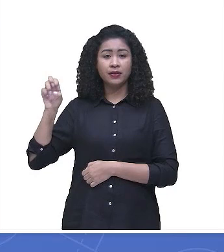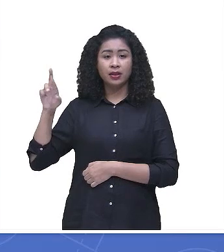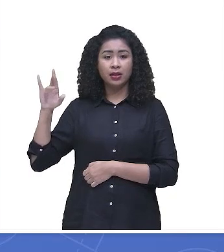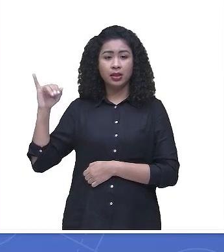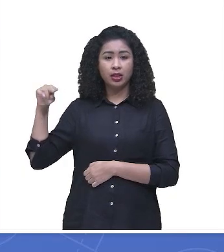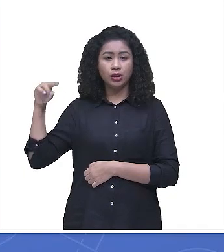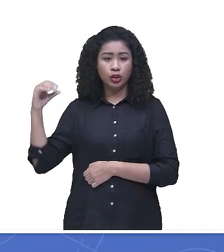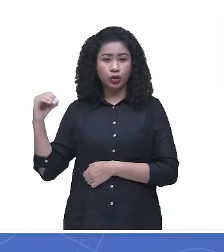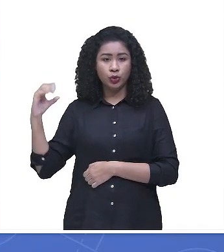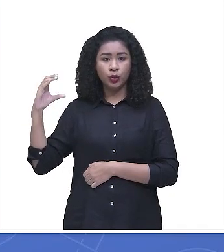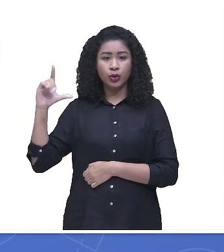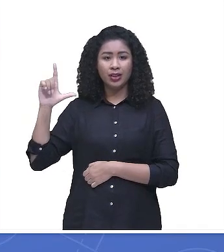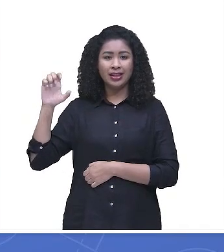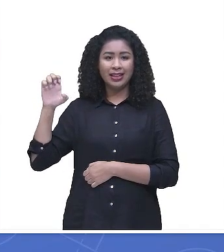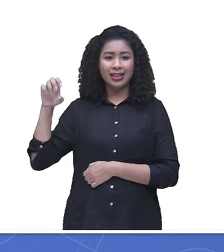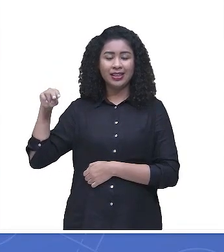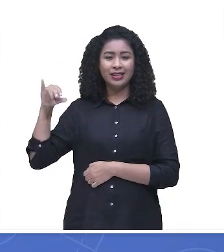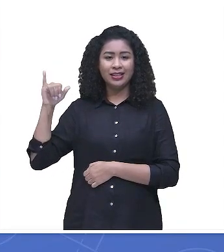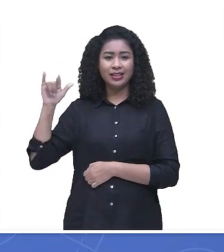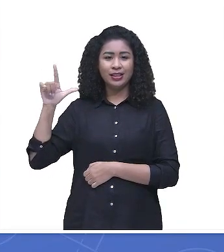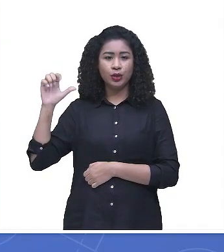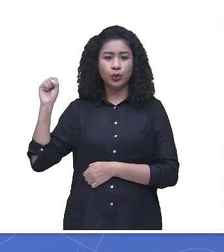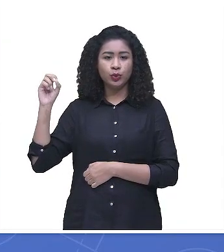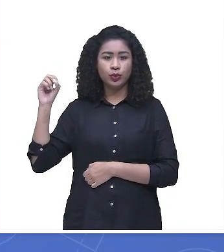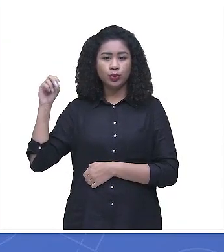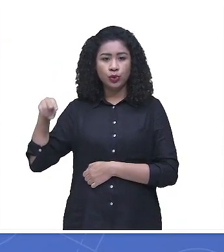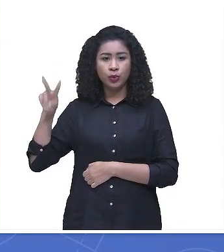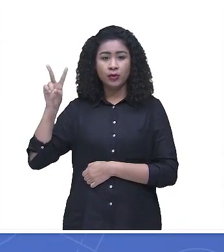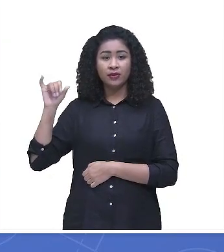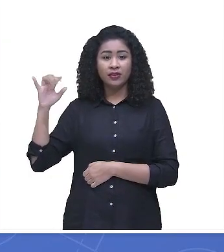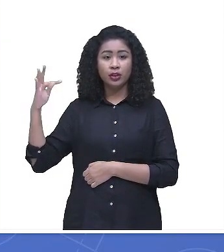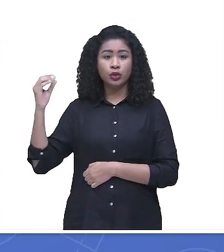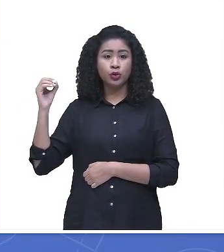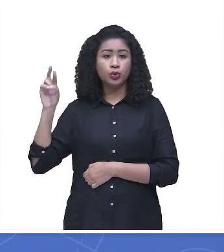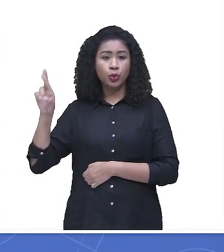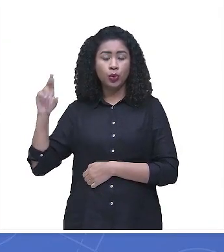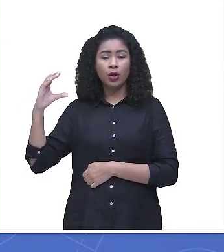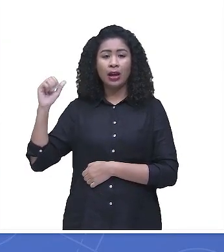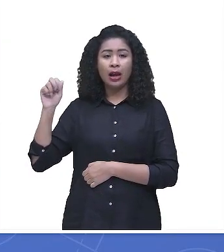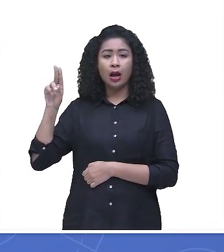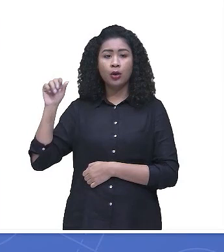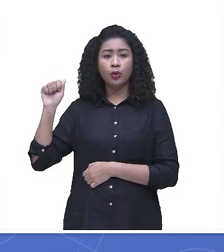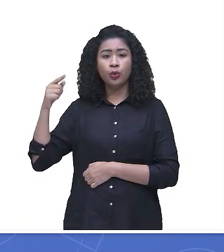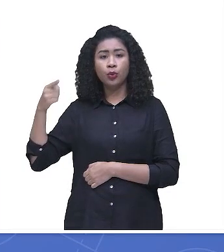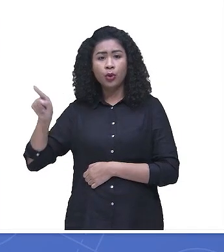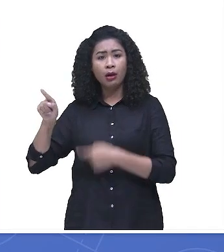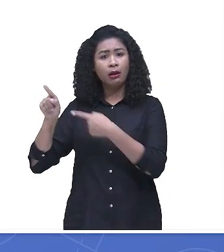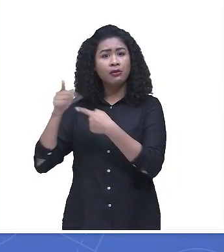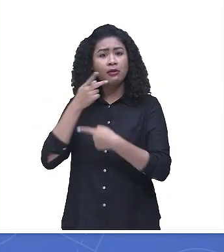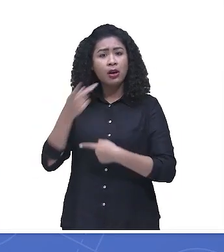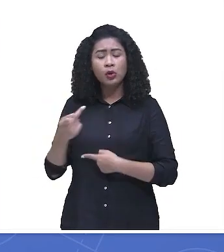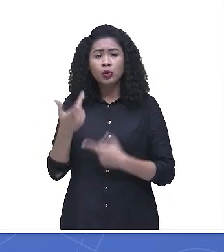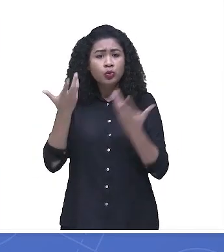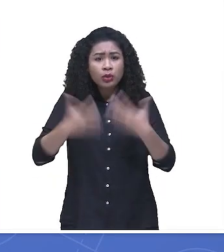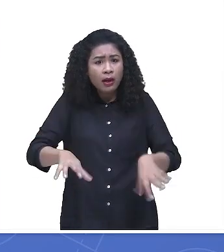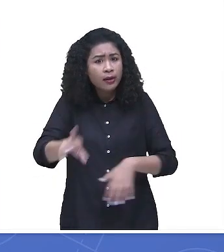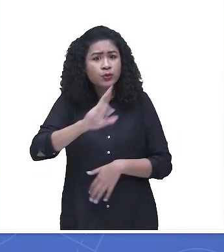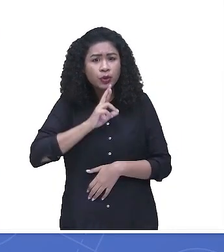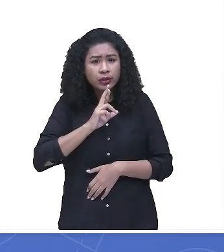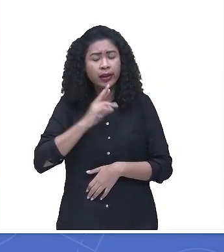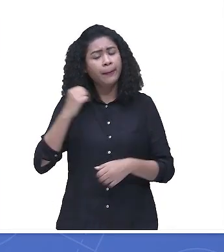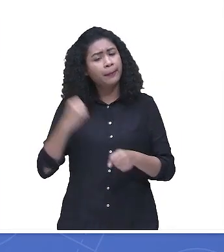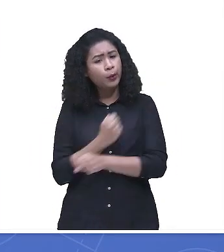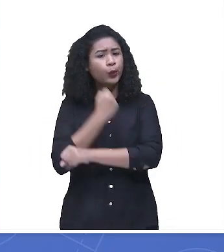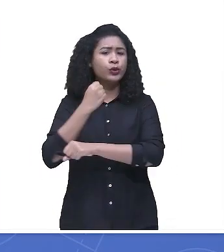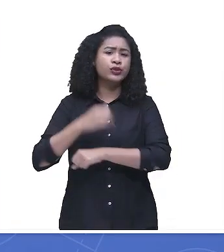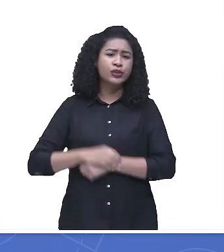marcou a B, o Vitor Gabriel a B, o Cauã disse que não vai me responder, Cauã, poxa vida. Catherine da Escola Estadual Undina